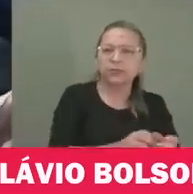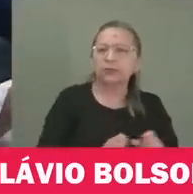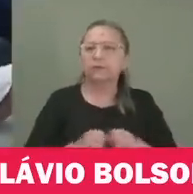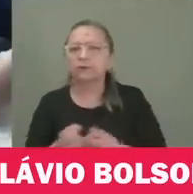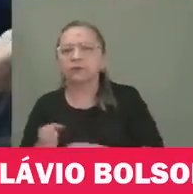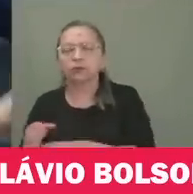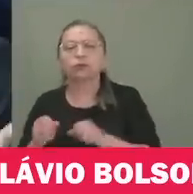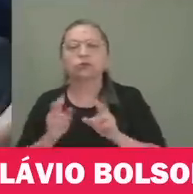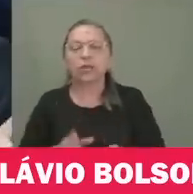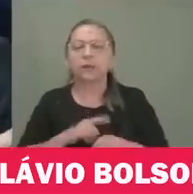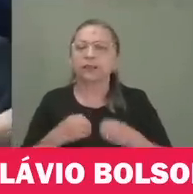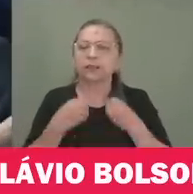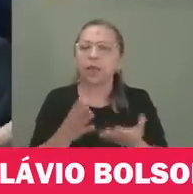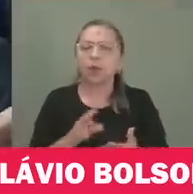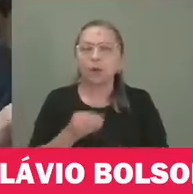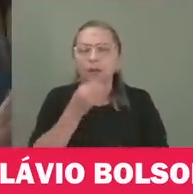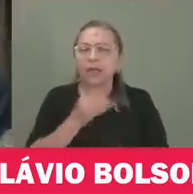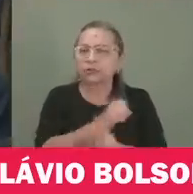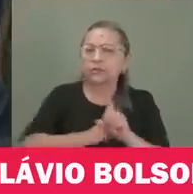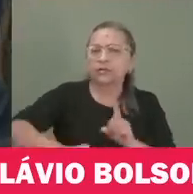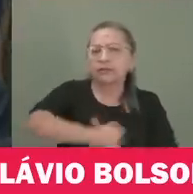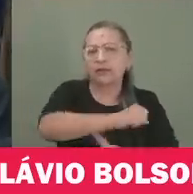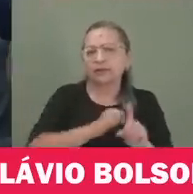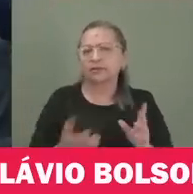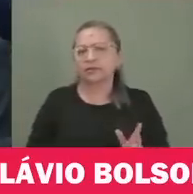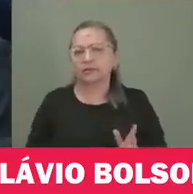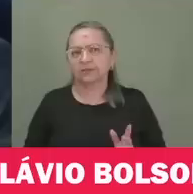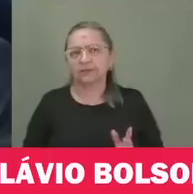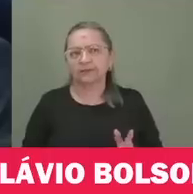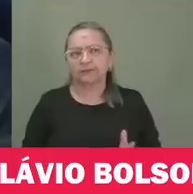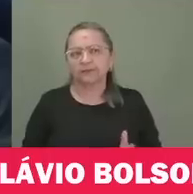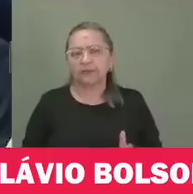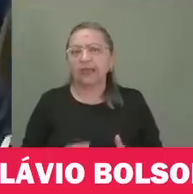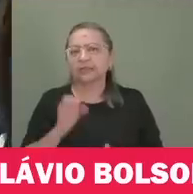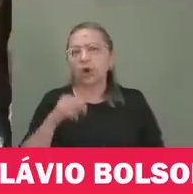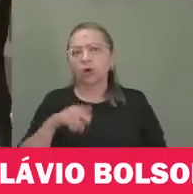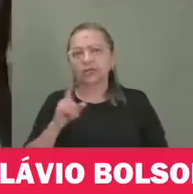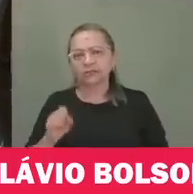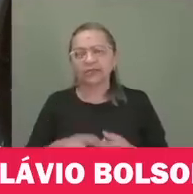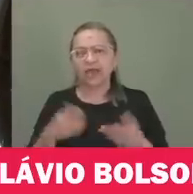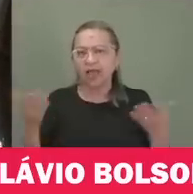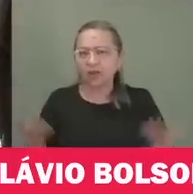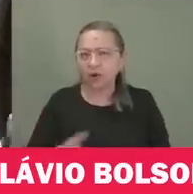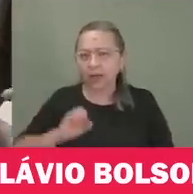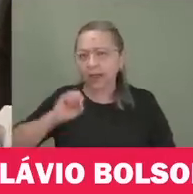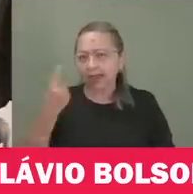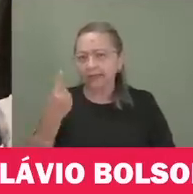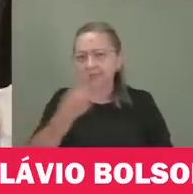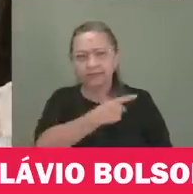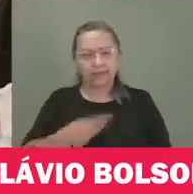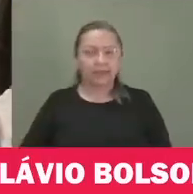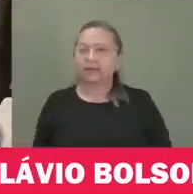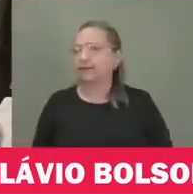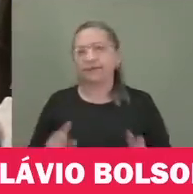instituições, sempre deu vez e voz à sociedade civil, às ONGs. Agora, o ex-presidente não.